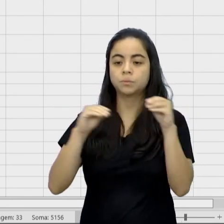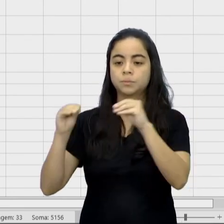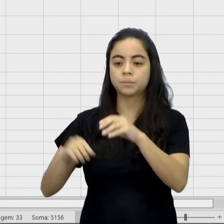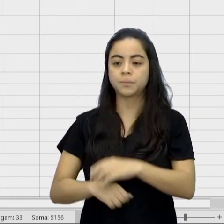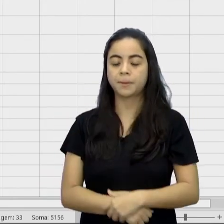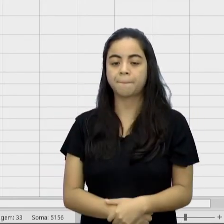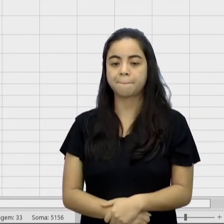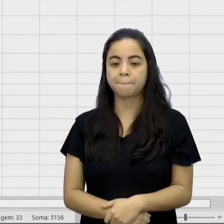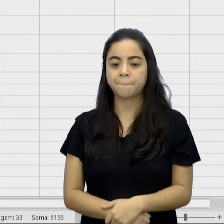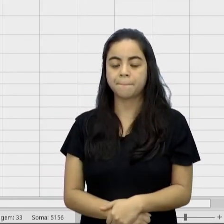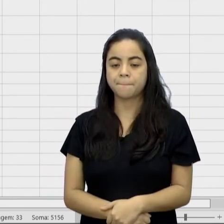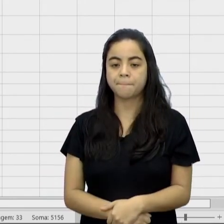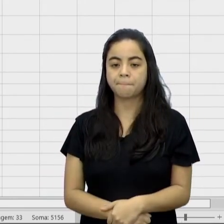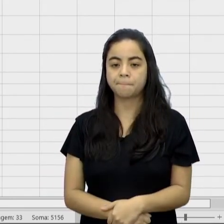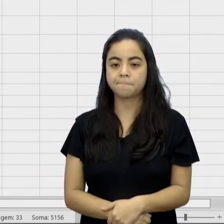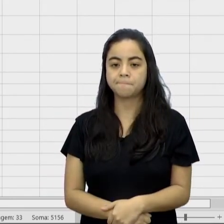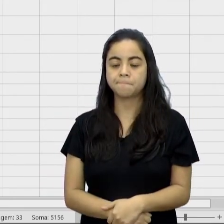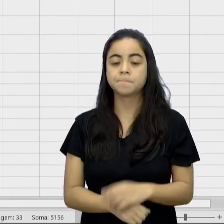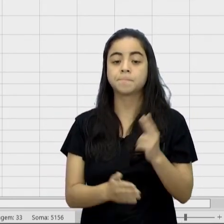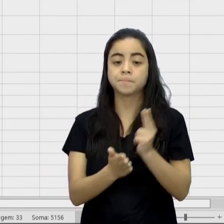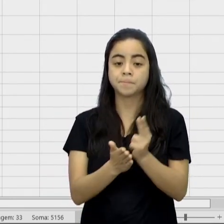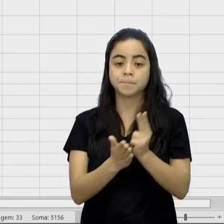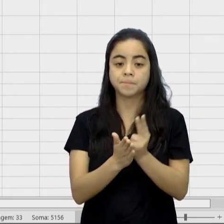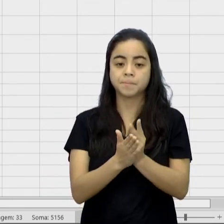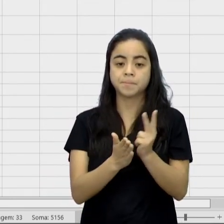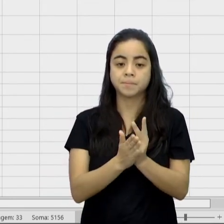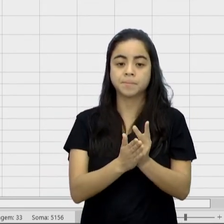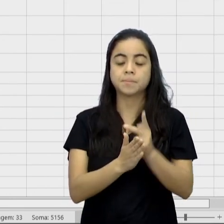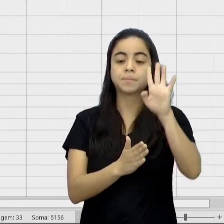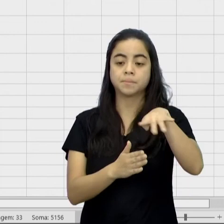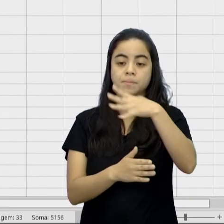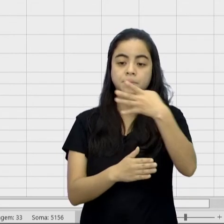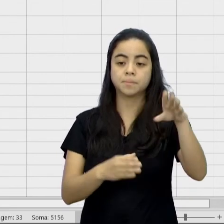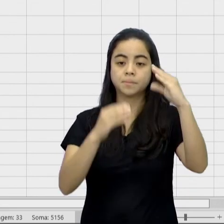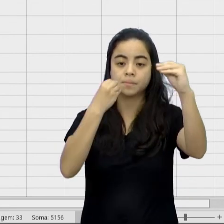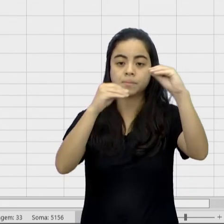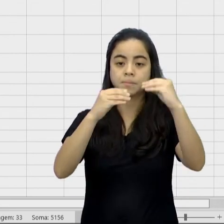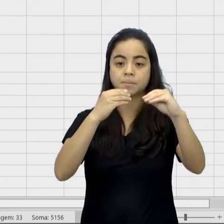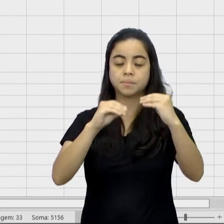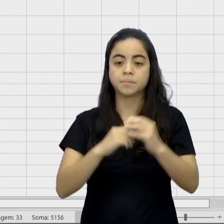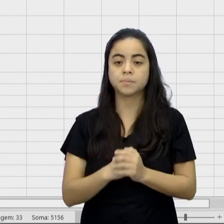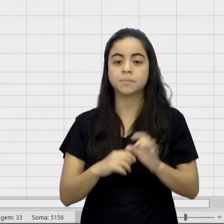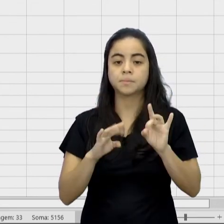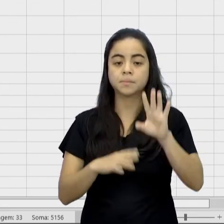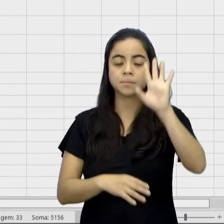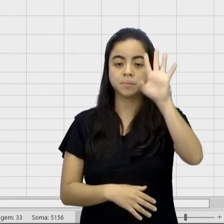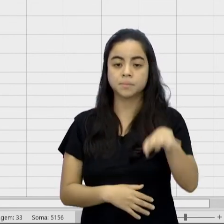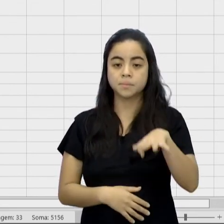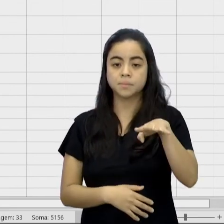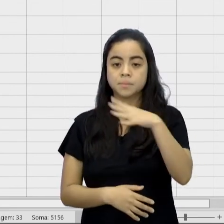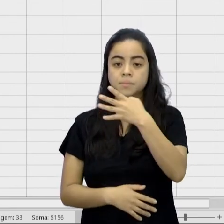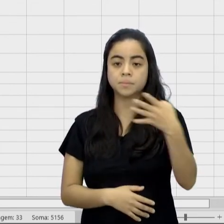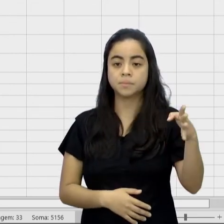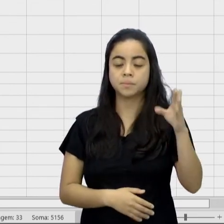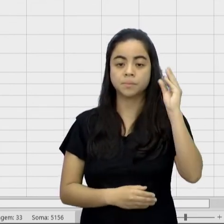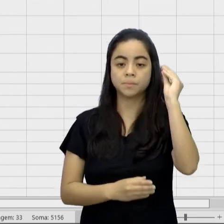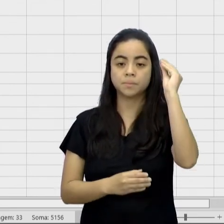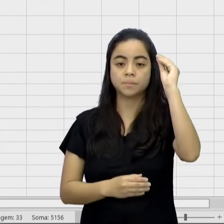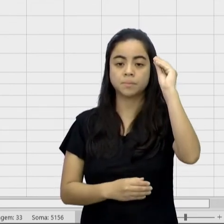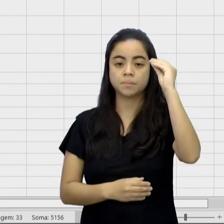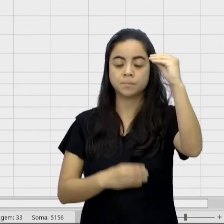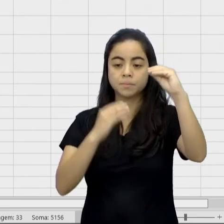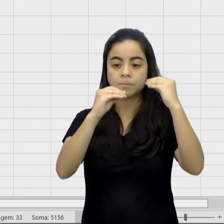Uhum. E para sempre encaixar os valores, é só dar um duplo clique aqui na coluna, tá vendo que eu tô fazendo? Perfeito.